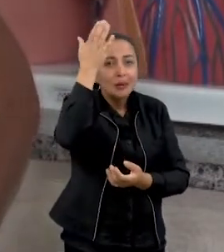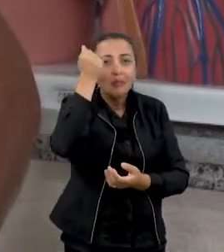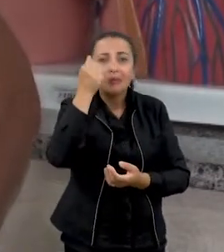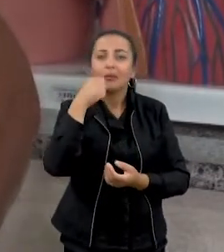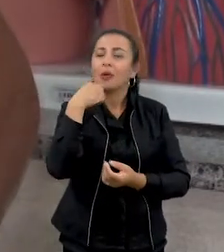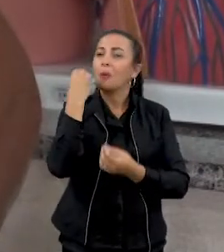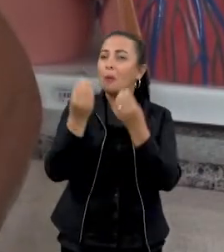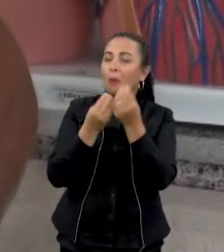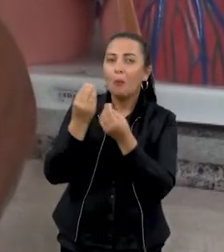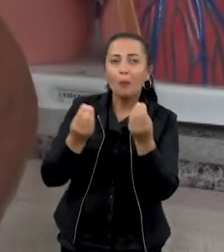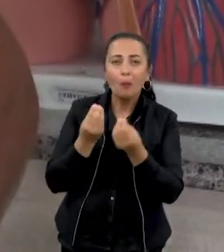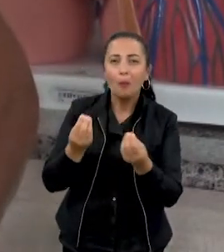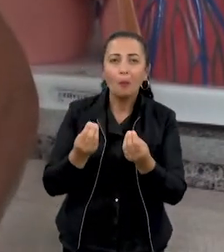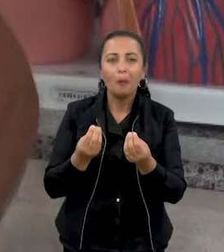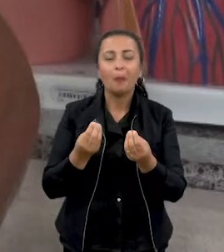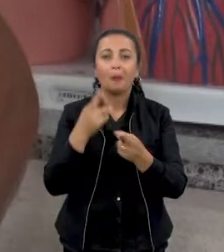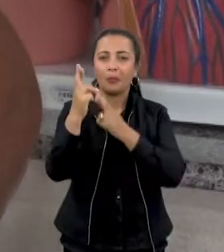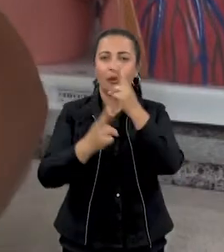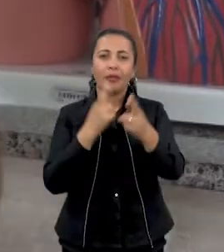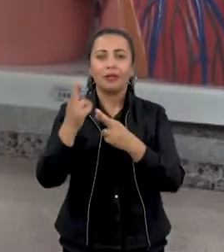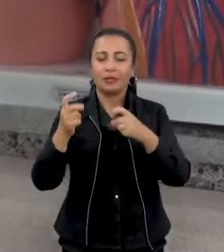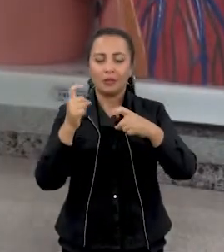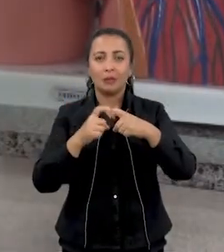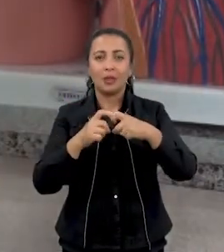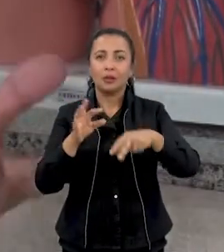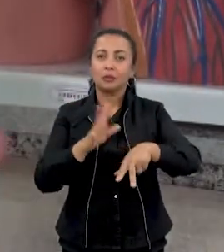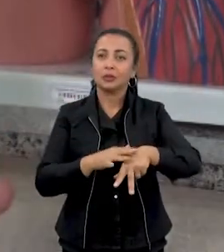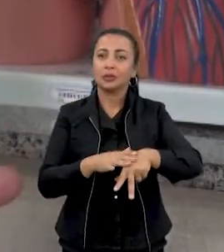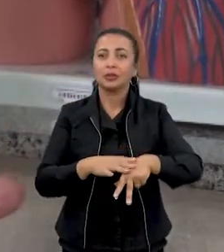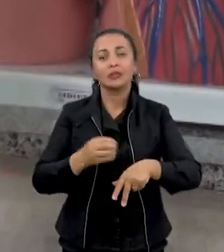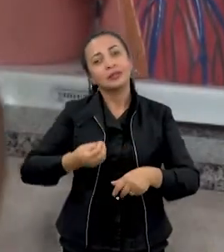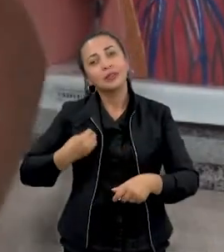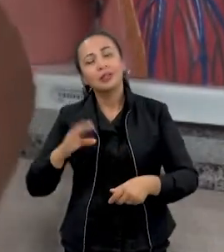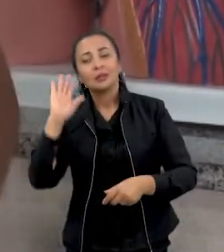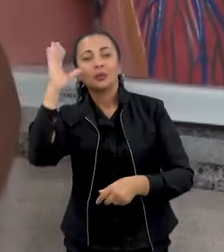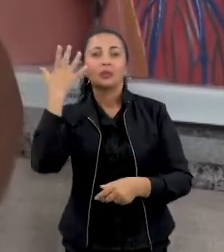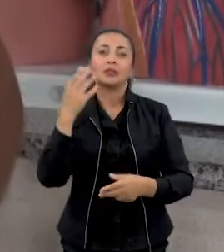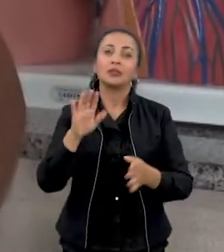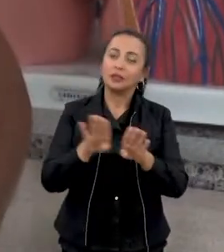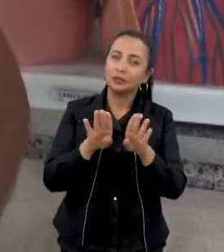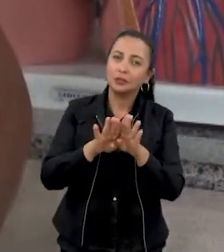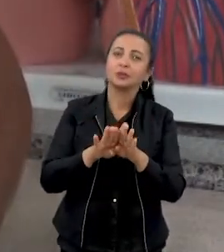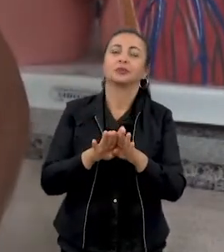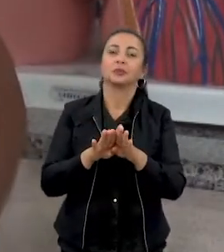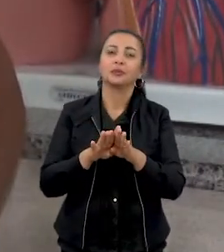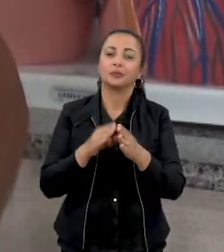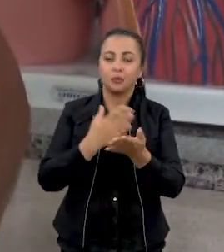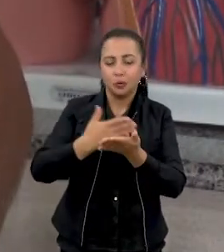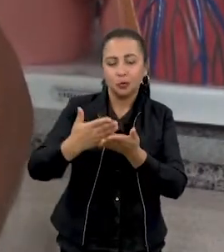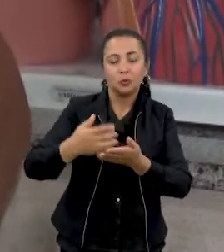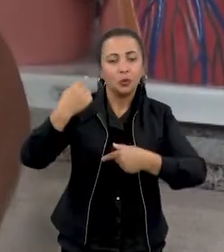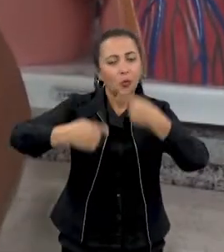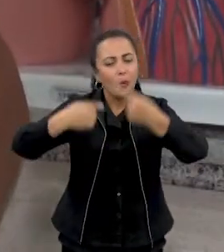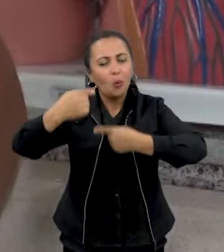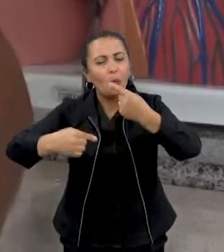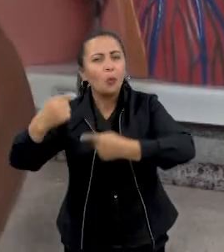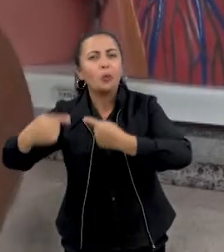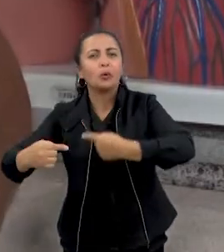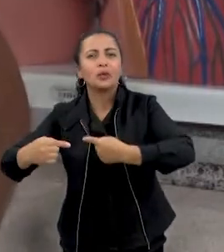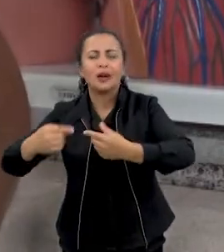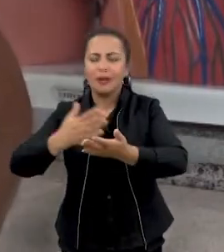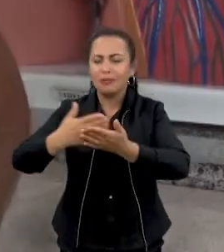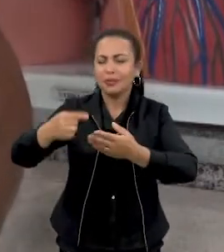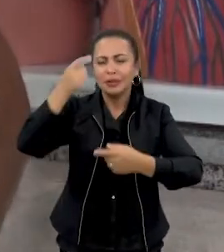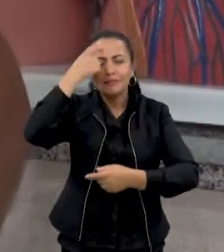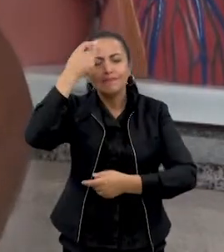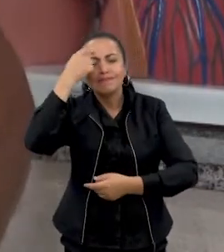descobrir de que forma essa relação médico e paciente estava acontecendo e, além disso, começar a discutir,